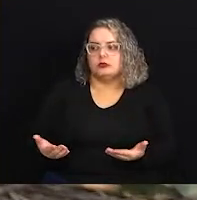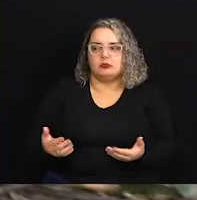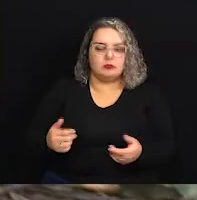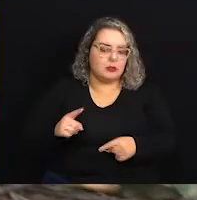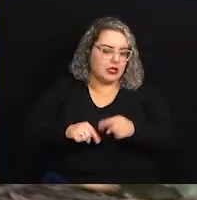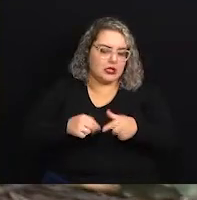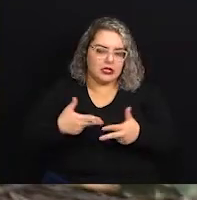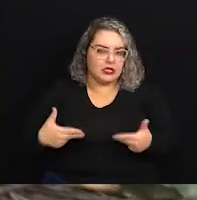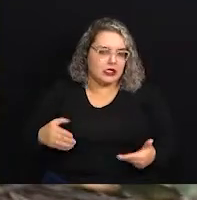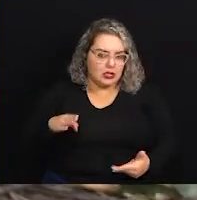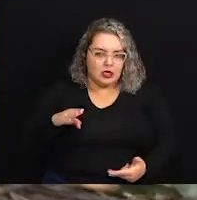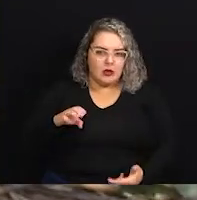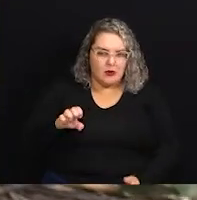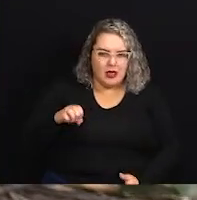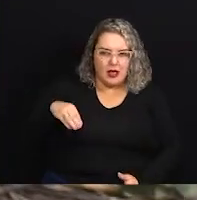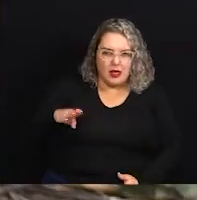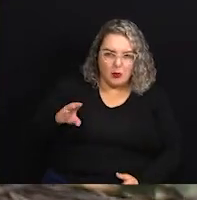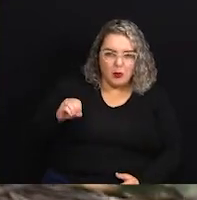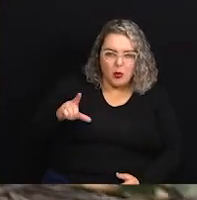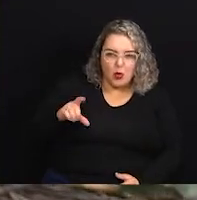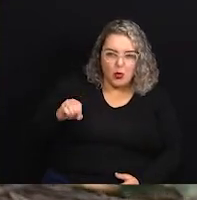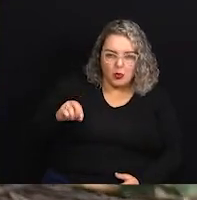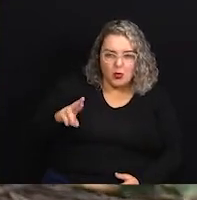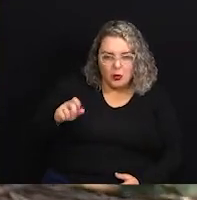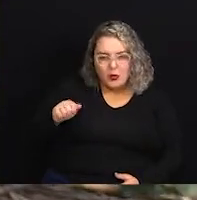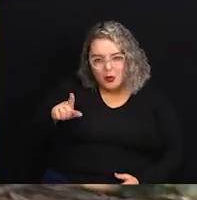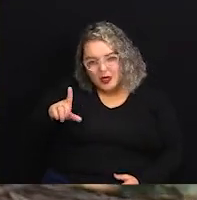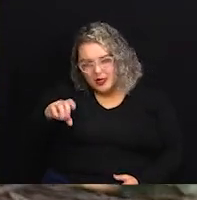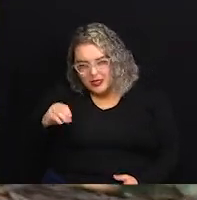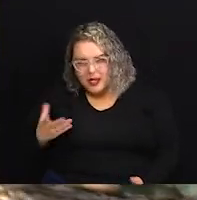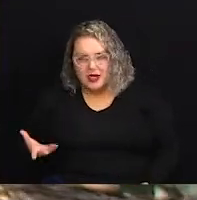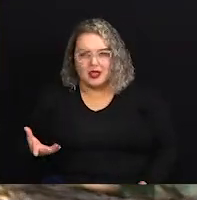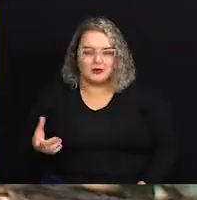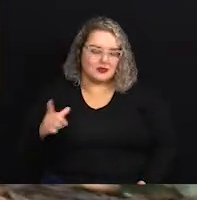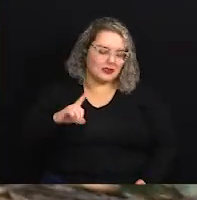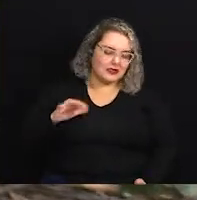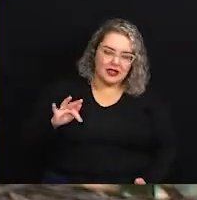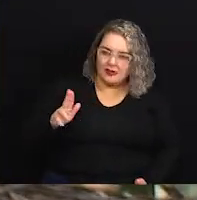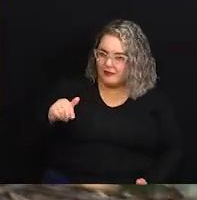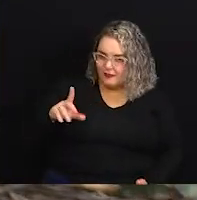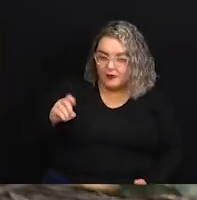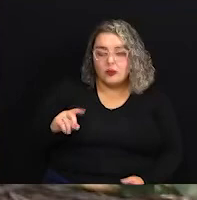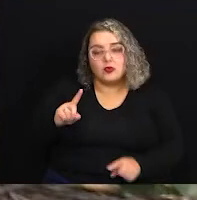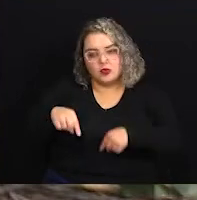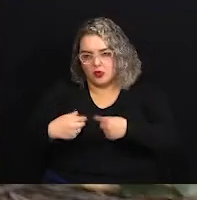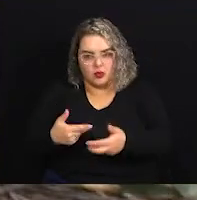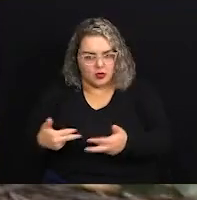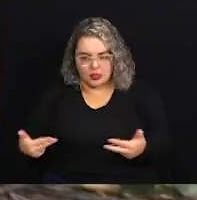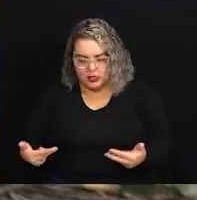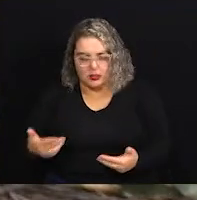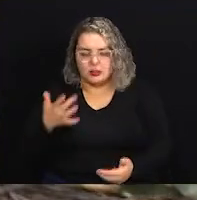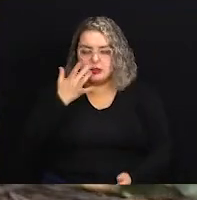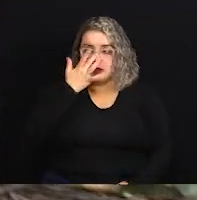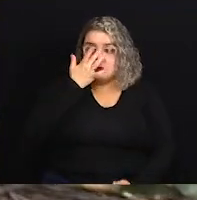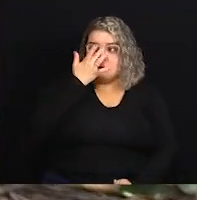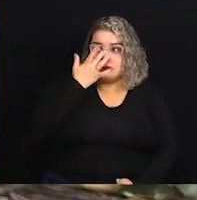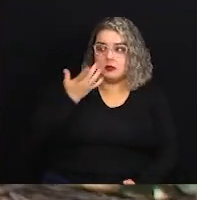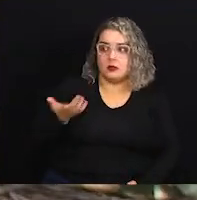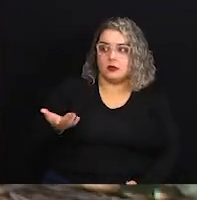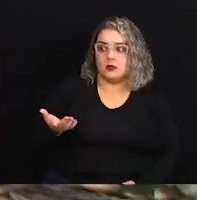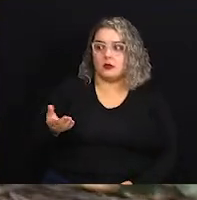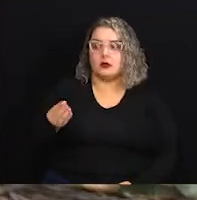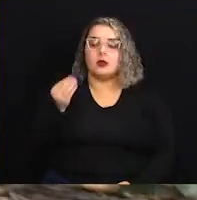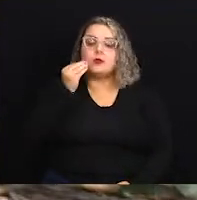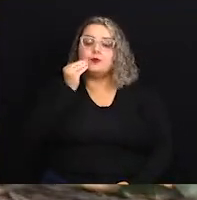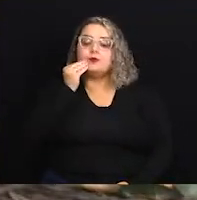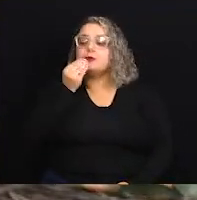material que está embolorado, né, que deu fungo, e algumas outras matérias que são não convencionais, vamos dizer assim, né? Que seria